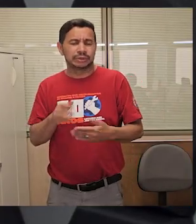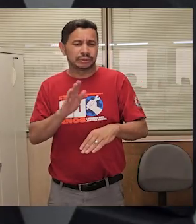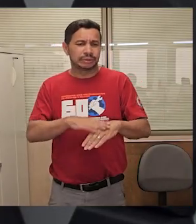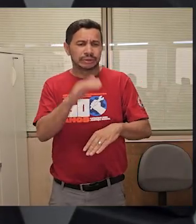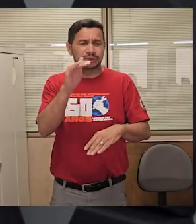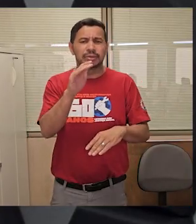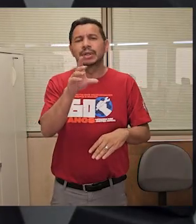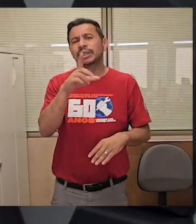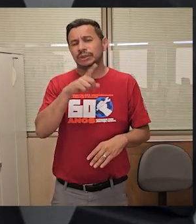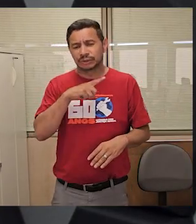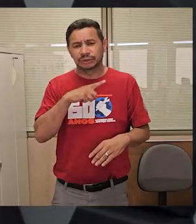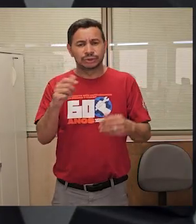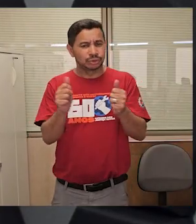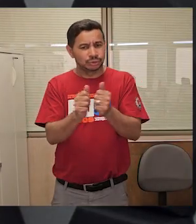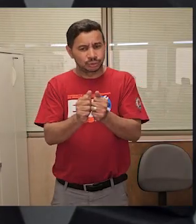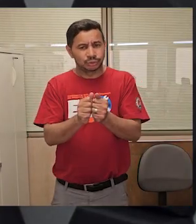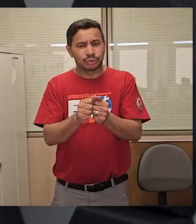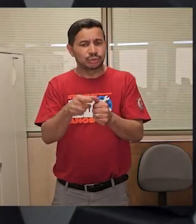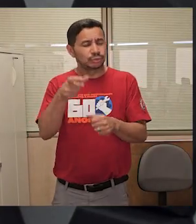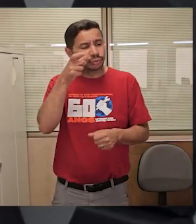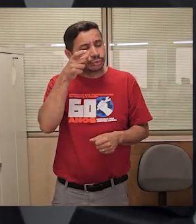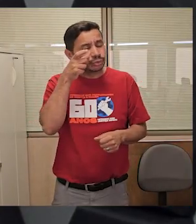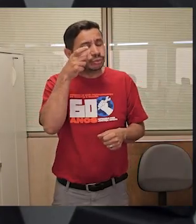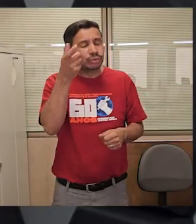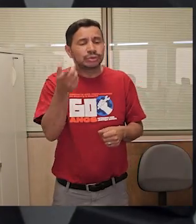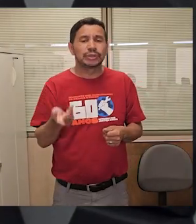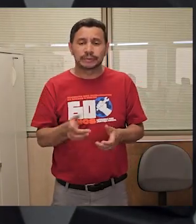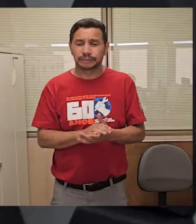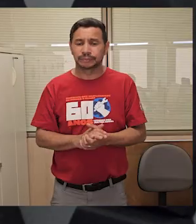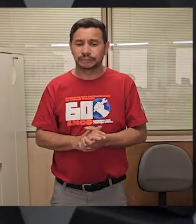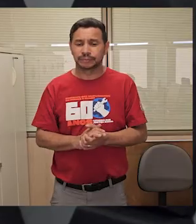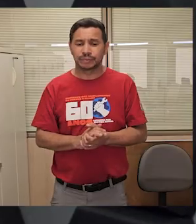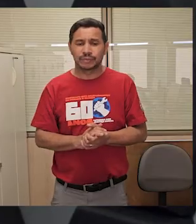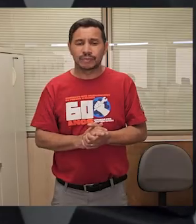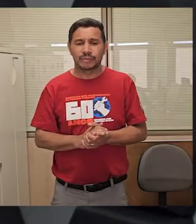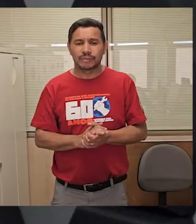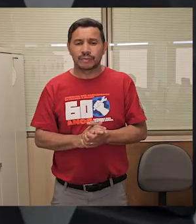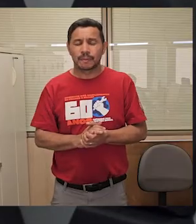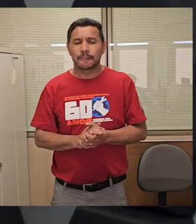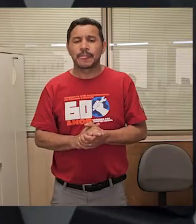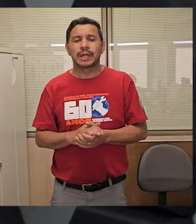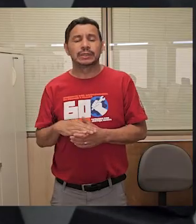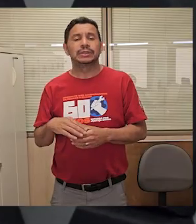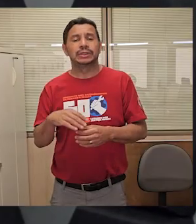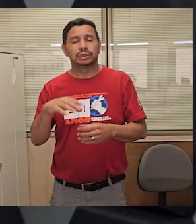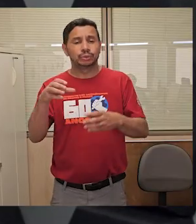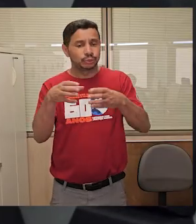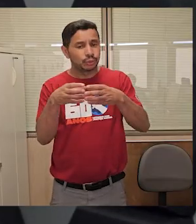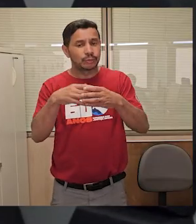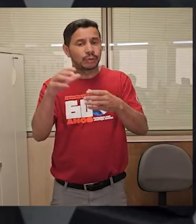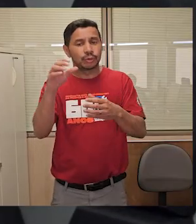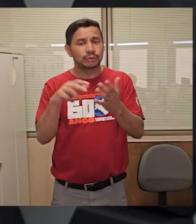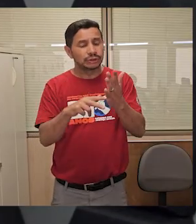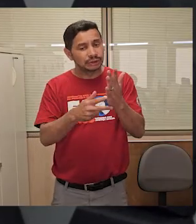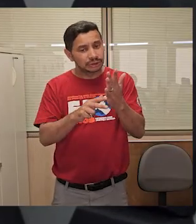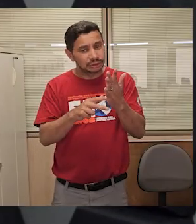mais proximidade ou referência estratégica. E as centrais sindicais